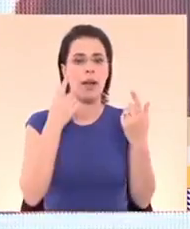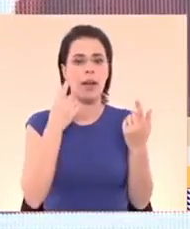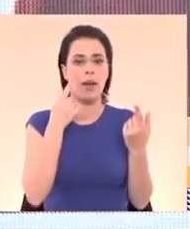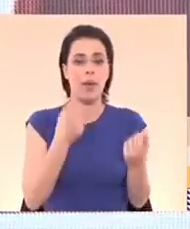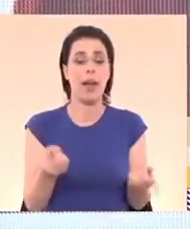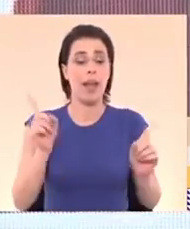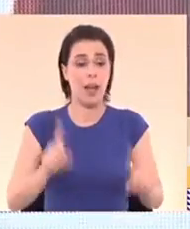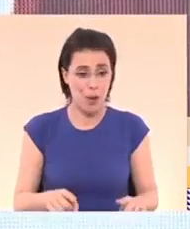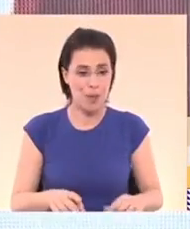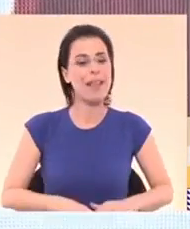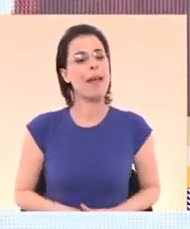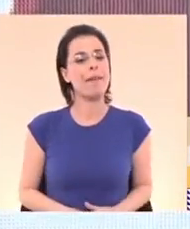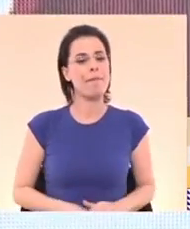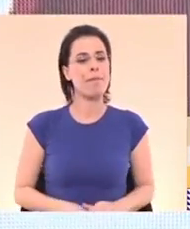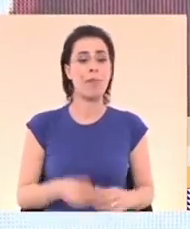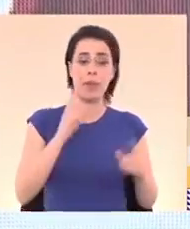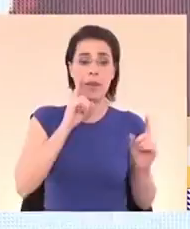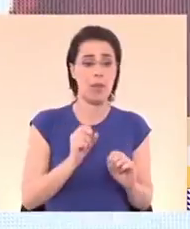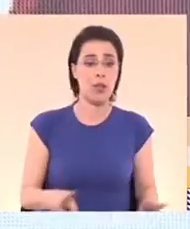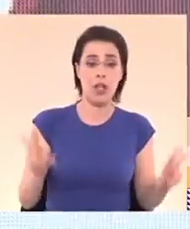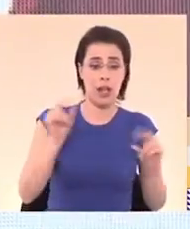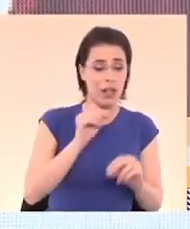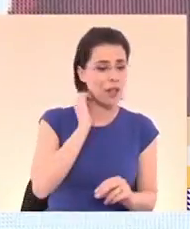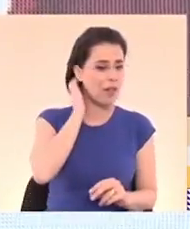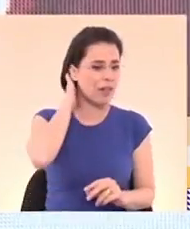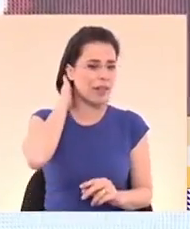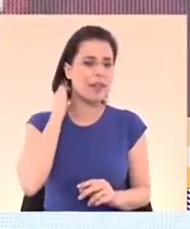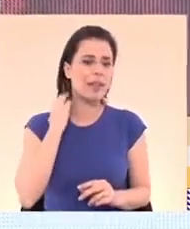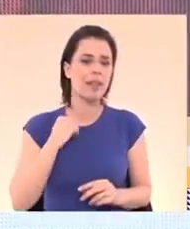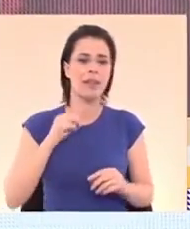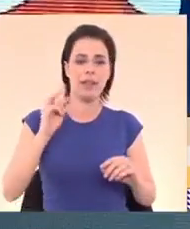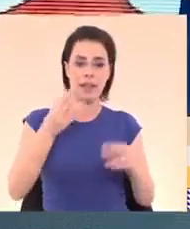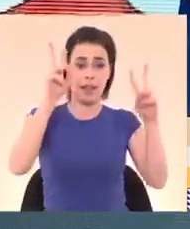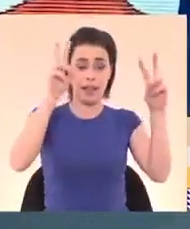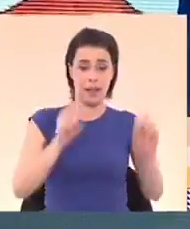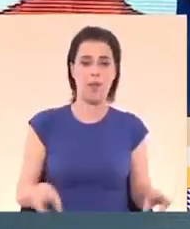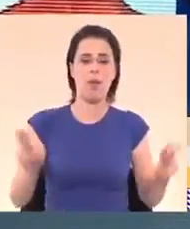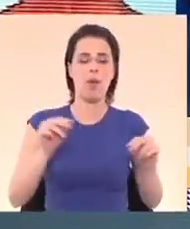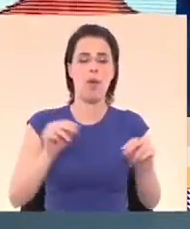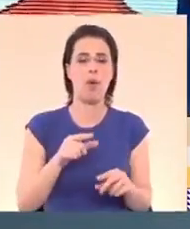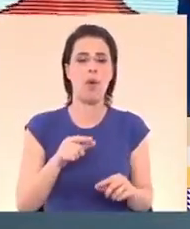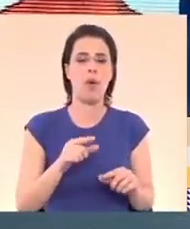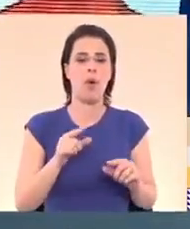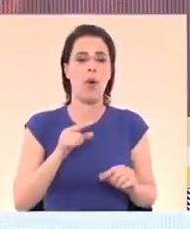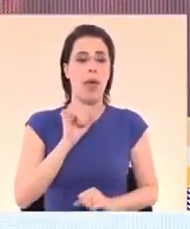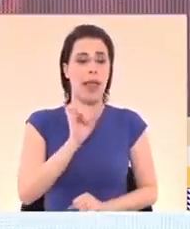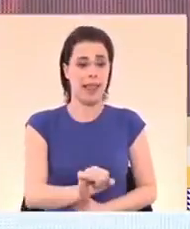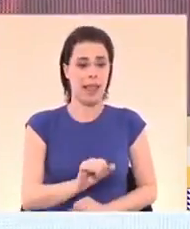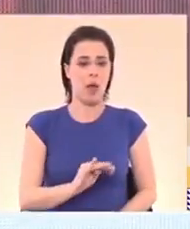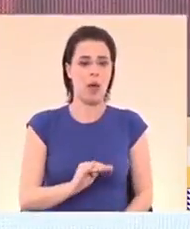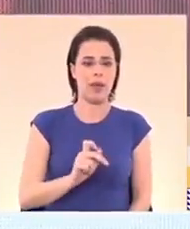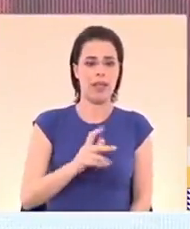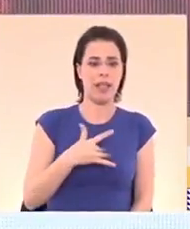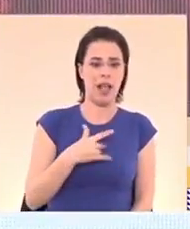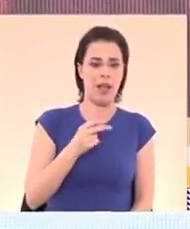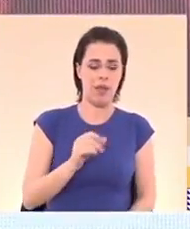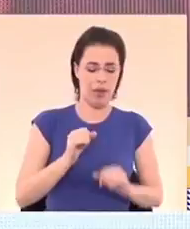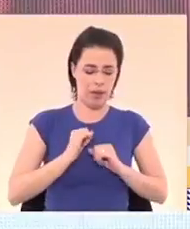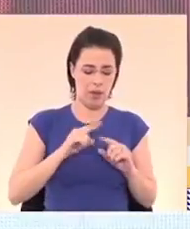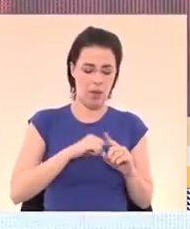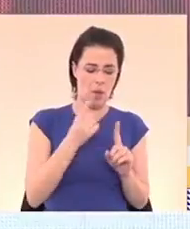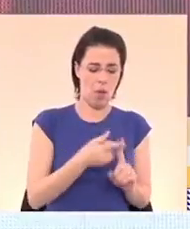a recomeçar. Com músicas novas? Com músicas novas, três temas novos. O Teu Salvador foi a música que marcou a minha carreira